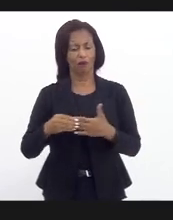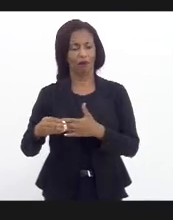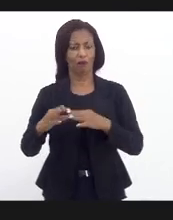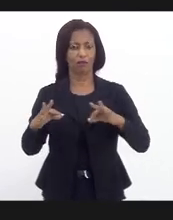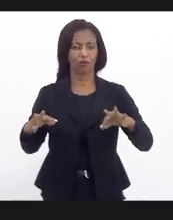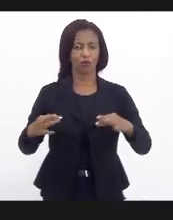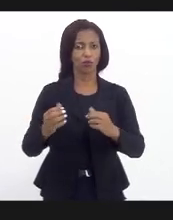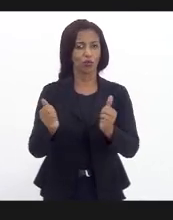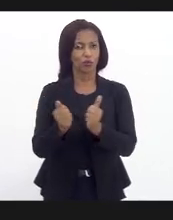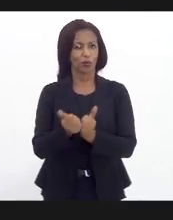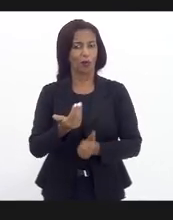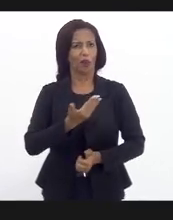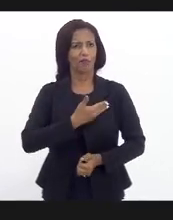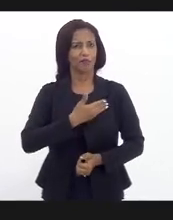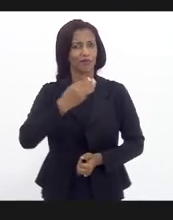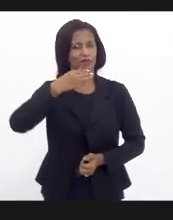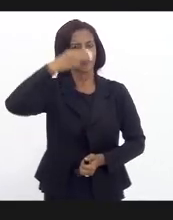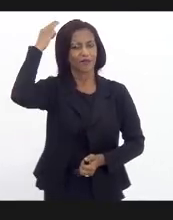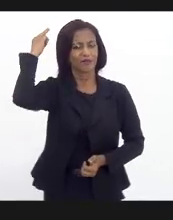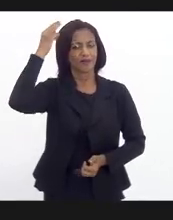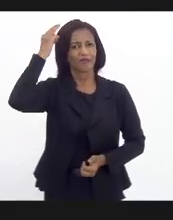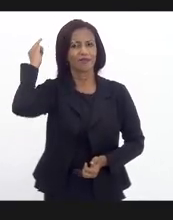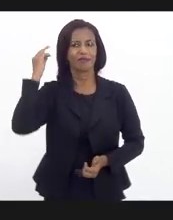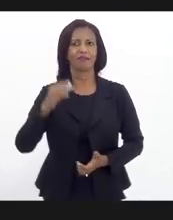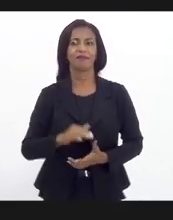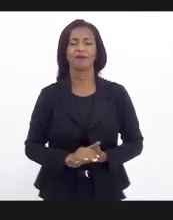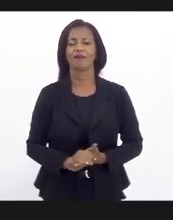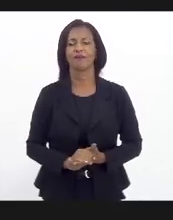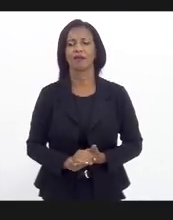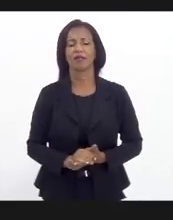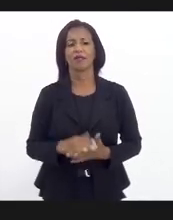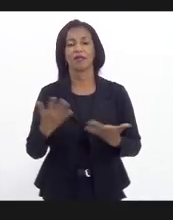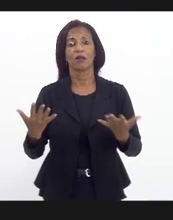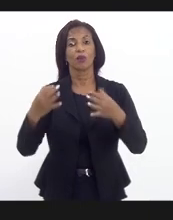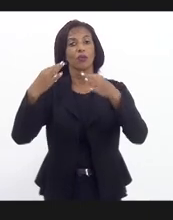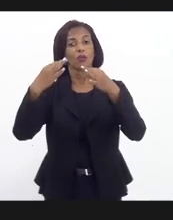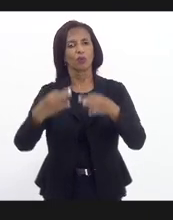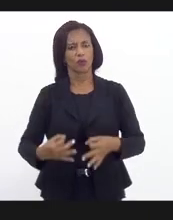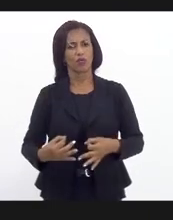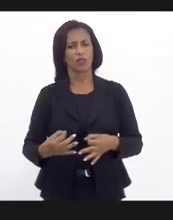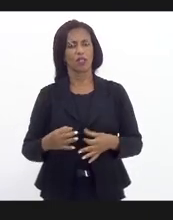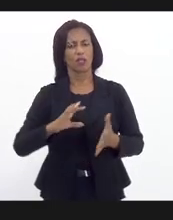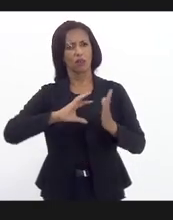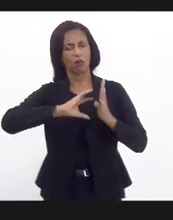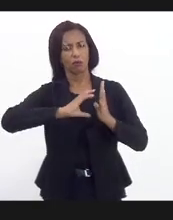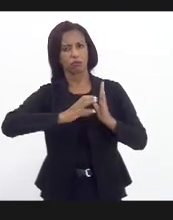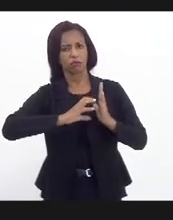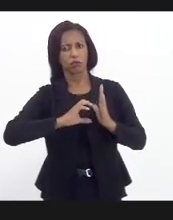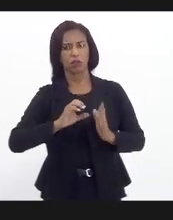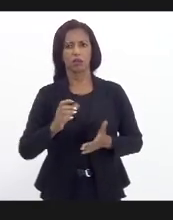juntamente com o grande amigo Márcio Pacheco, né? Então, com certeza que o Solidariedade...